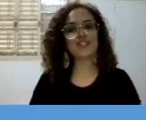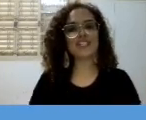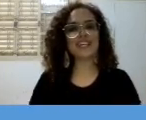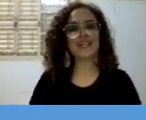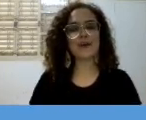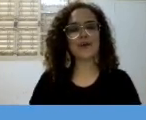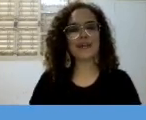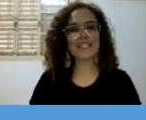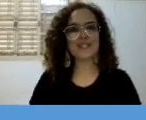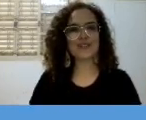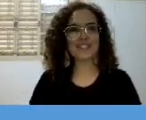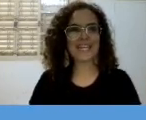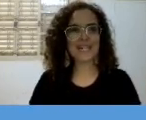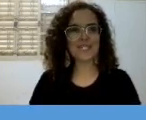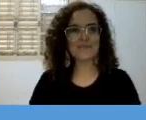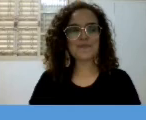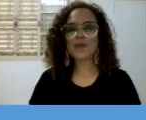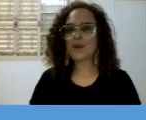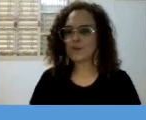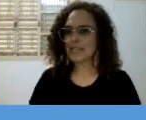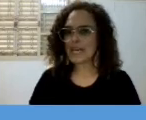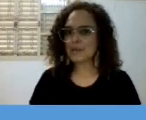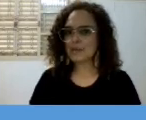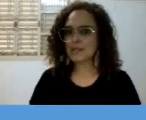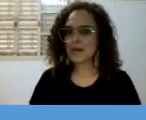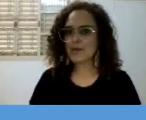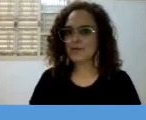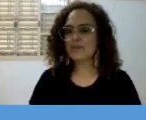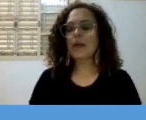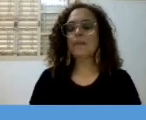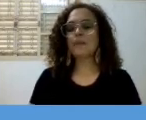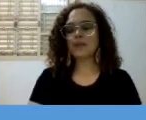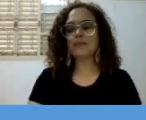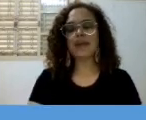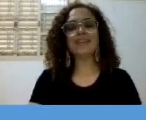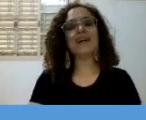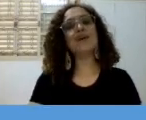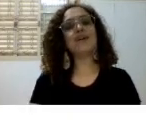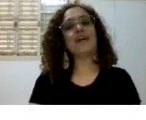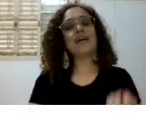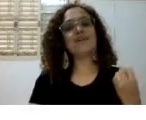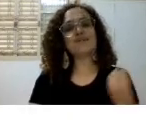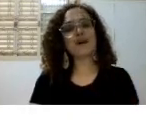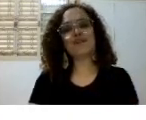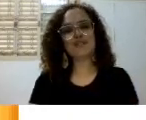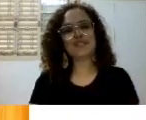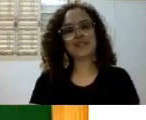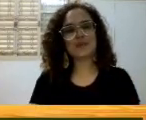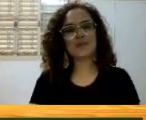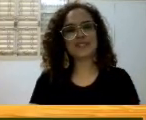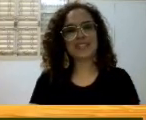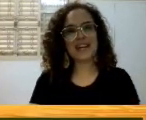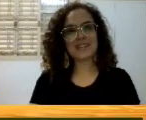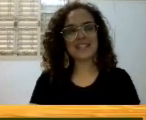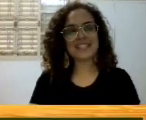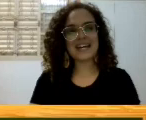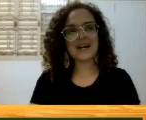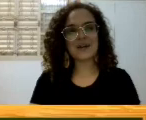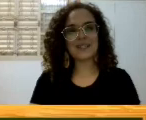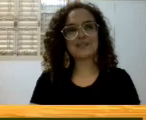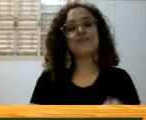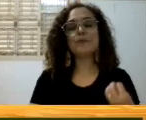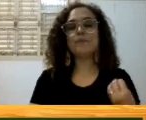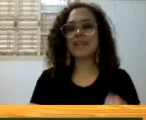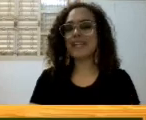se divertir aí com essa atividade. Combinado, pessoal? Muito bem, então. Eu espero que vocês tenham gostado